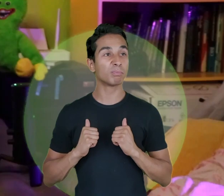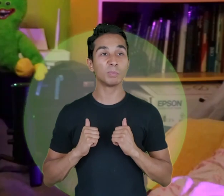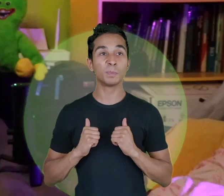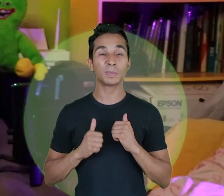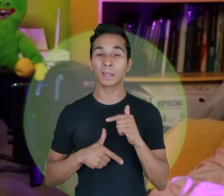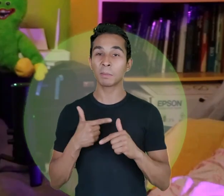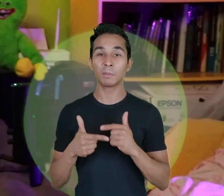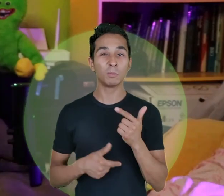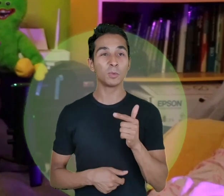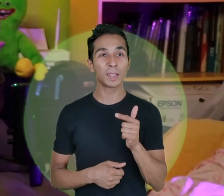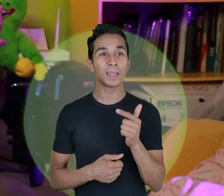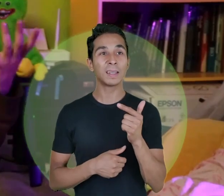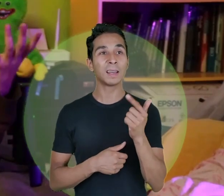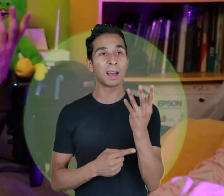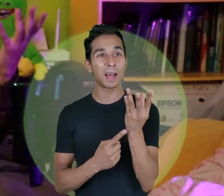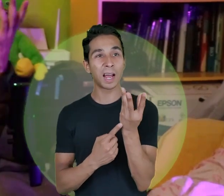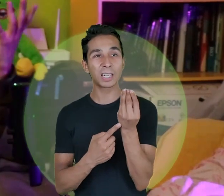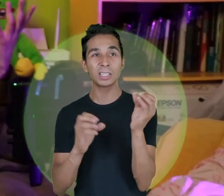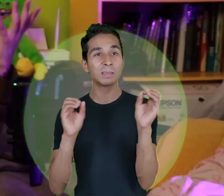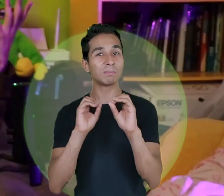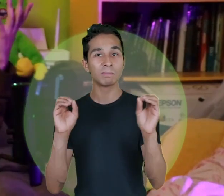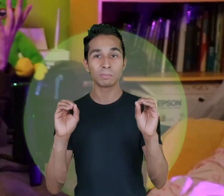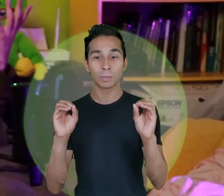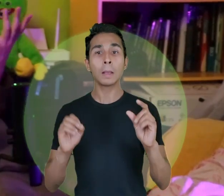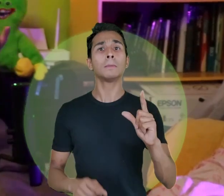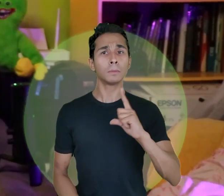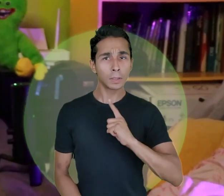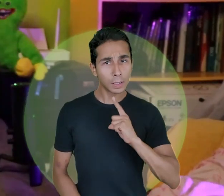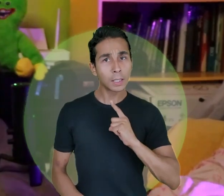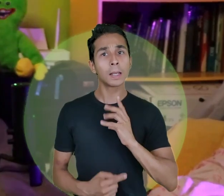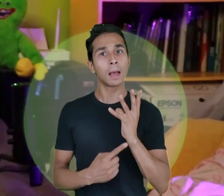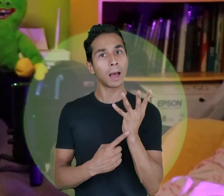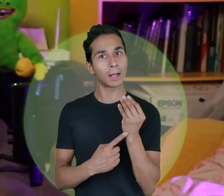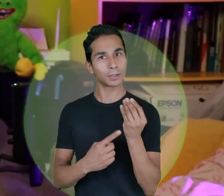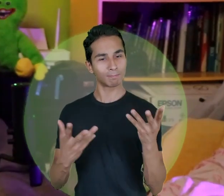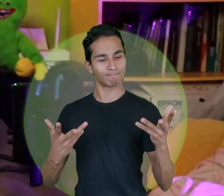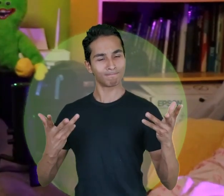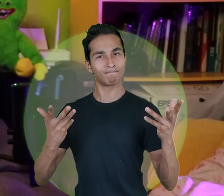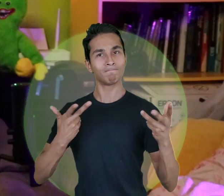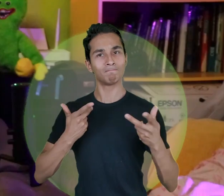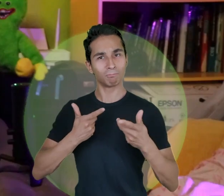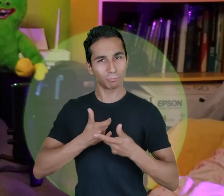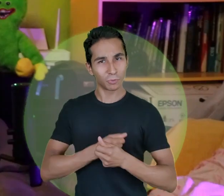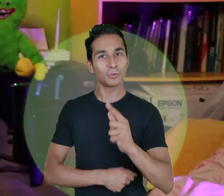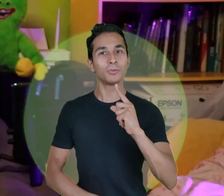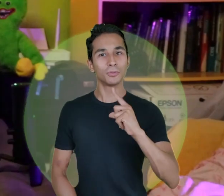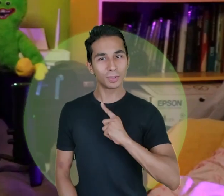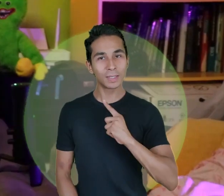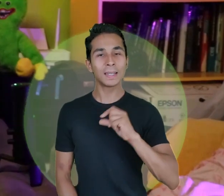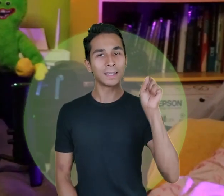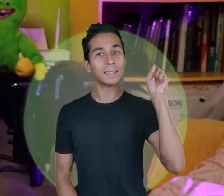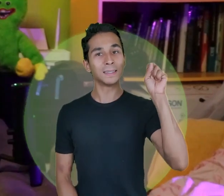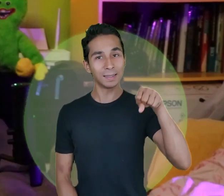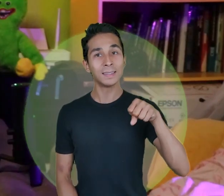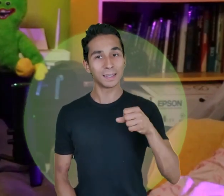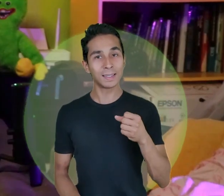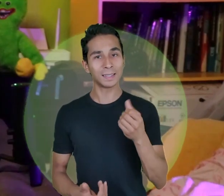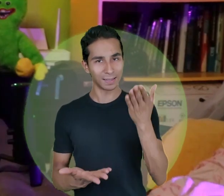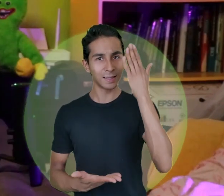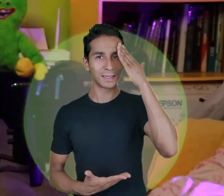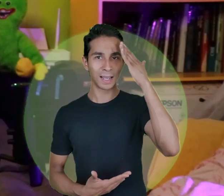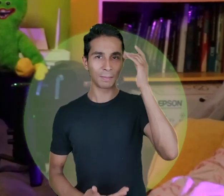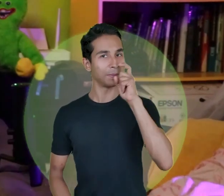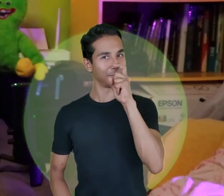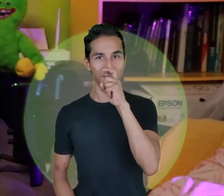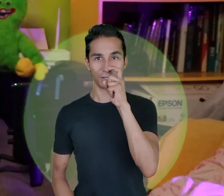vontades, né, aspirações artísticas, a gente tem muito talento aqui, né, acho que o Henri tá aqui pra não me deixar mentir, que tem